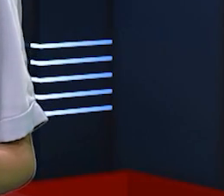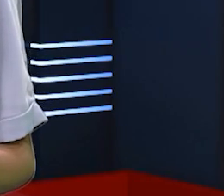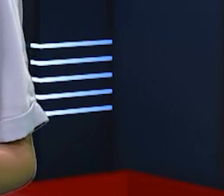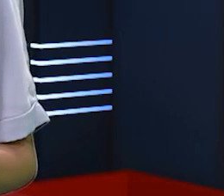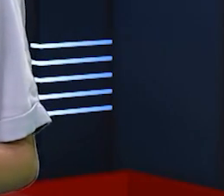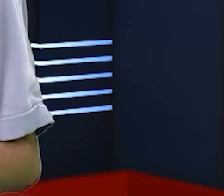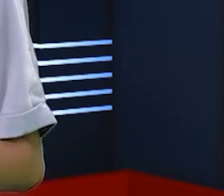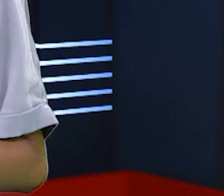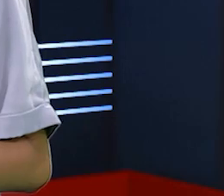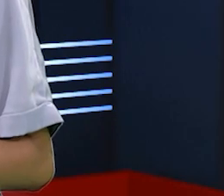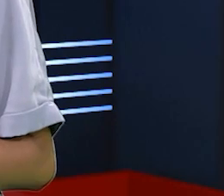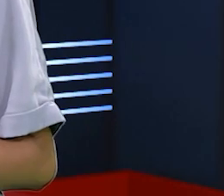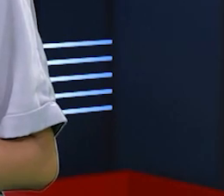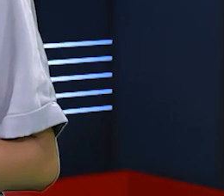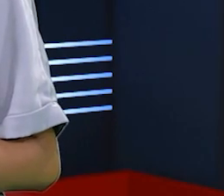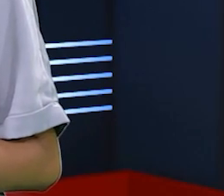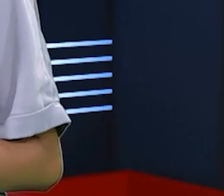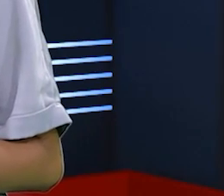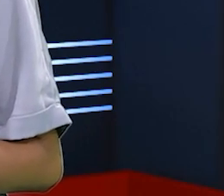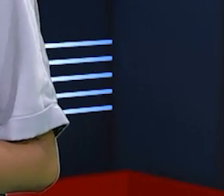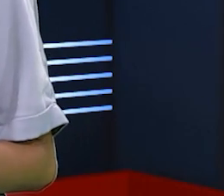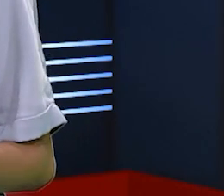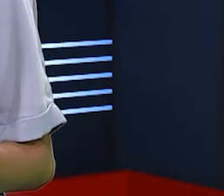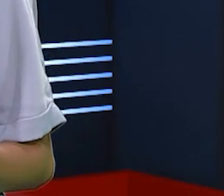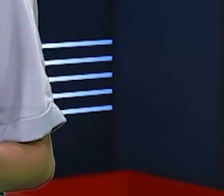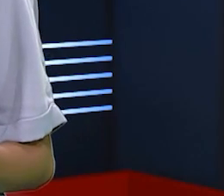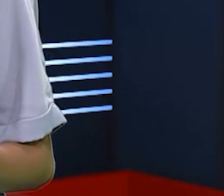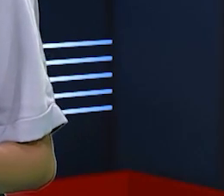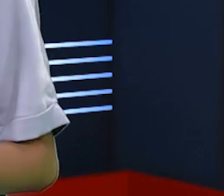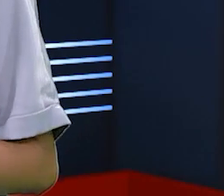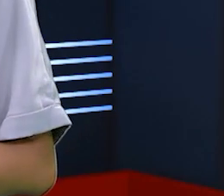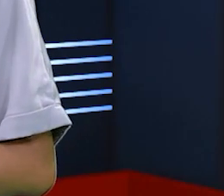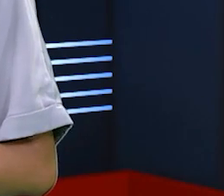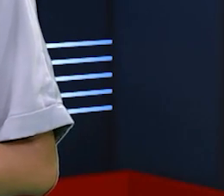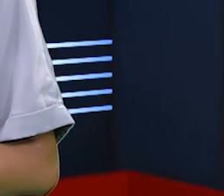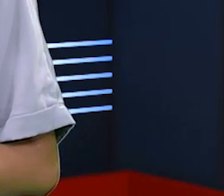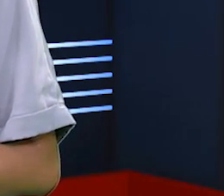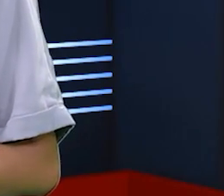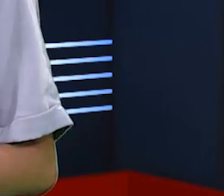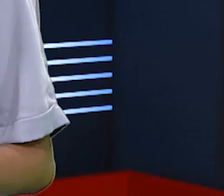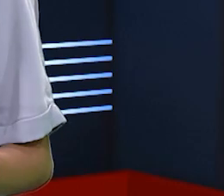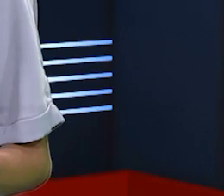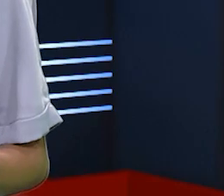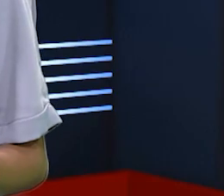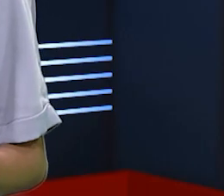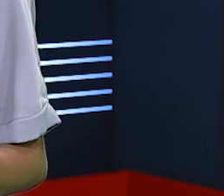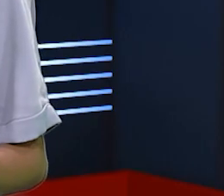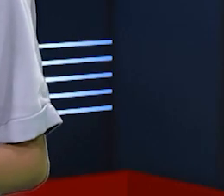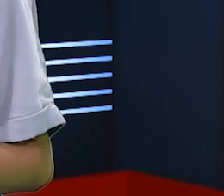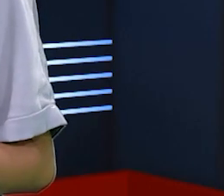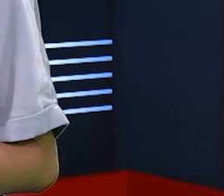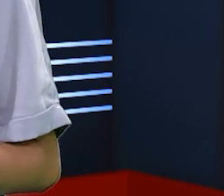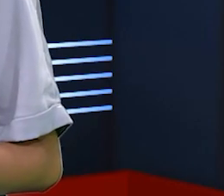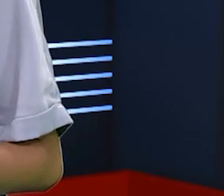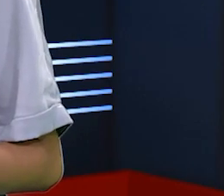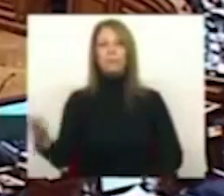ao fim com estabilidade, mas advertiu o bloco de esquerda de que não pode fazer gripar o motor do crescimento e da justiça